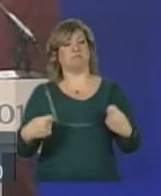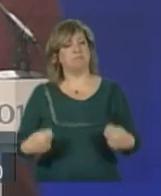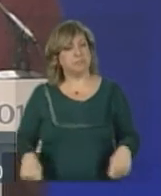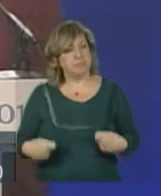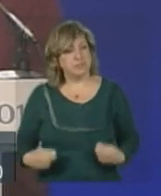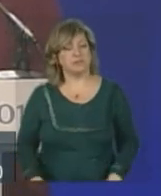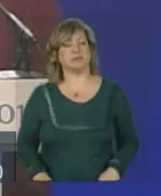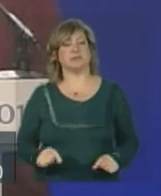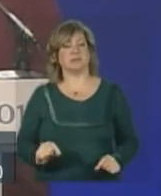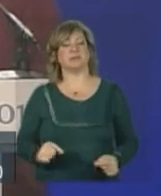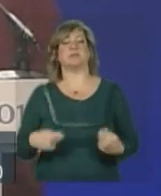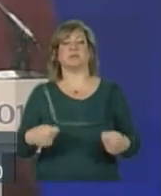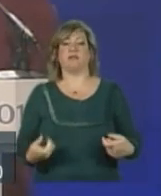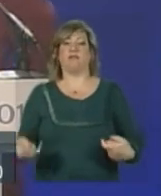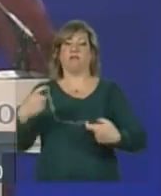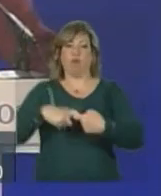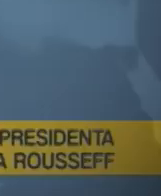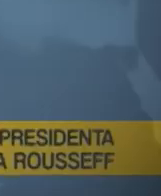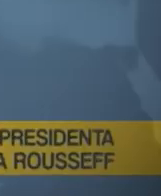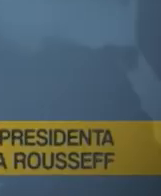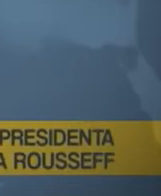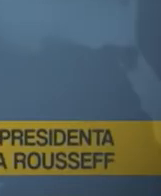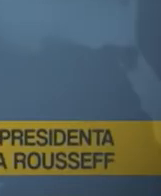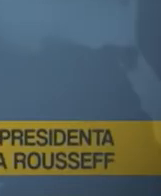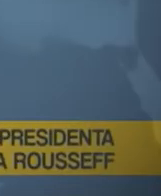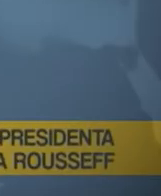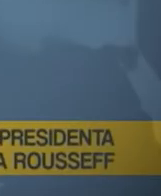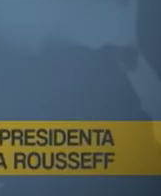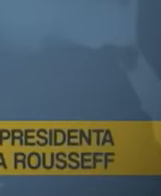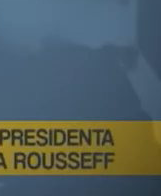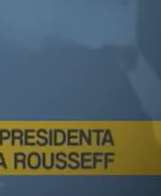com a questão da retomada do crescimento.